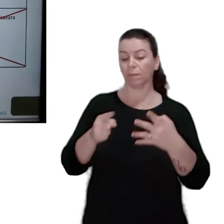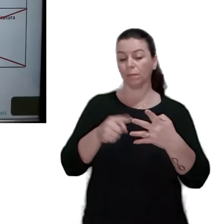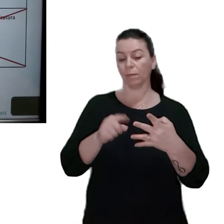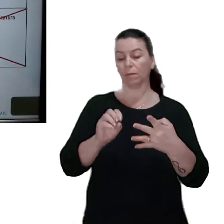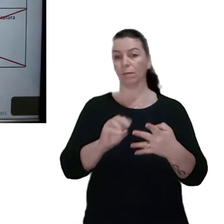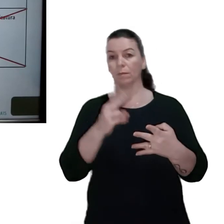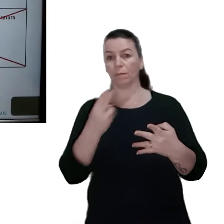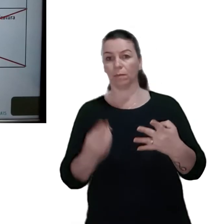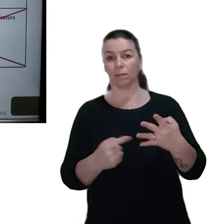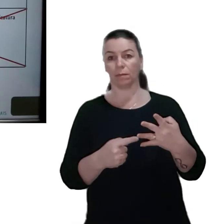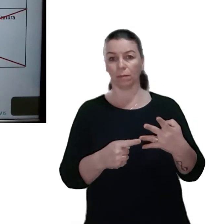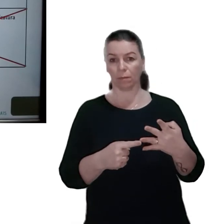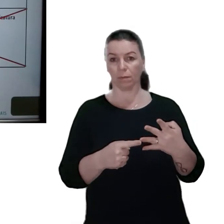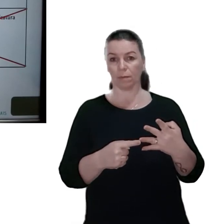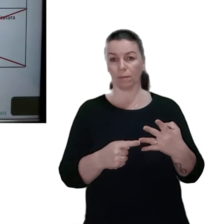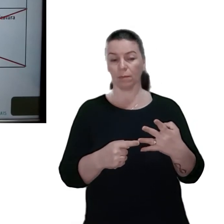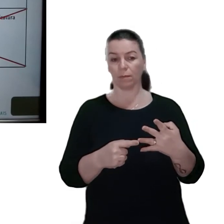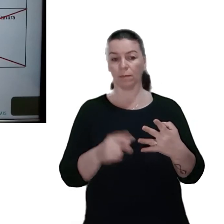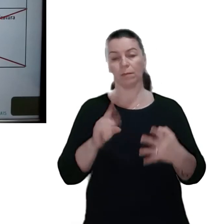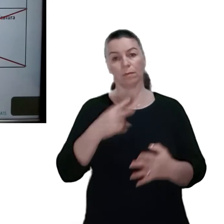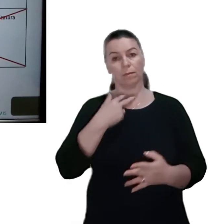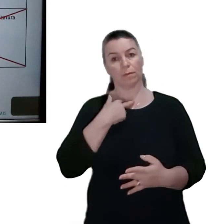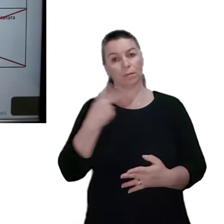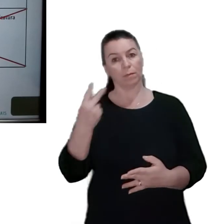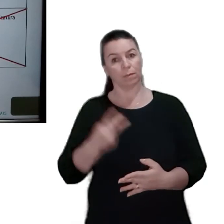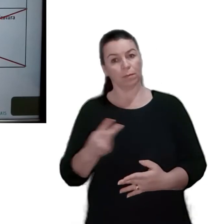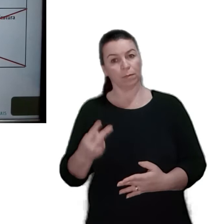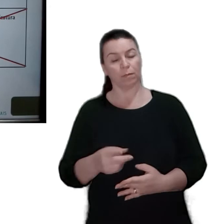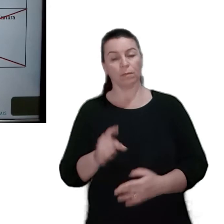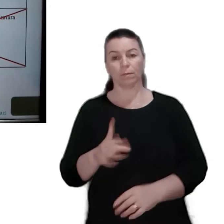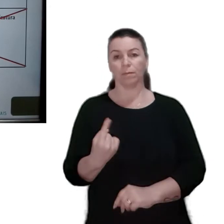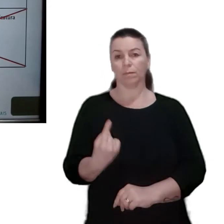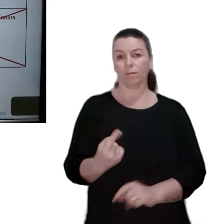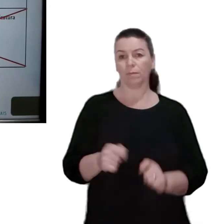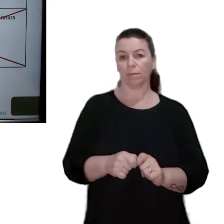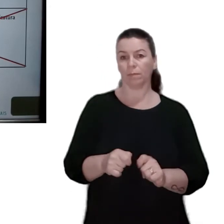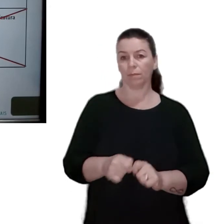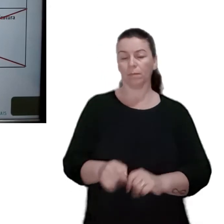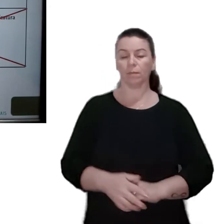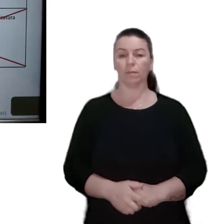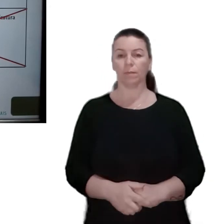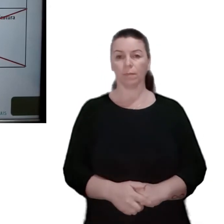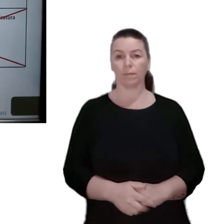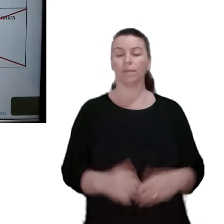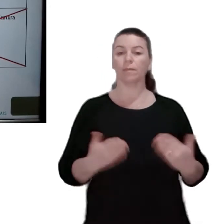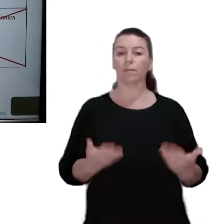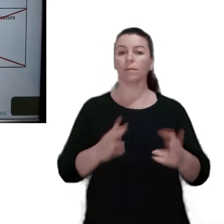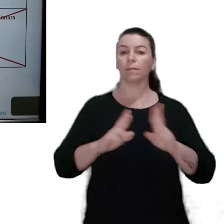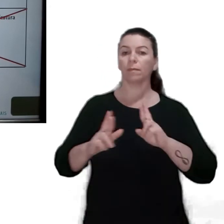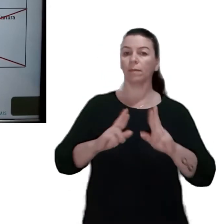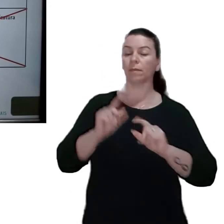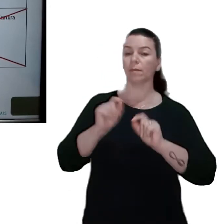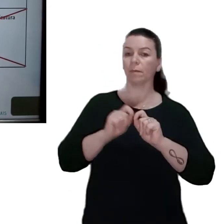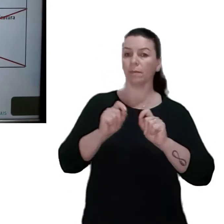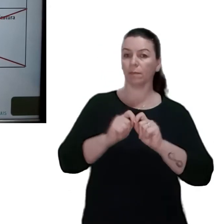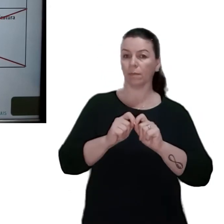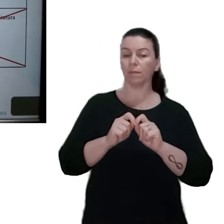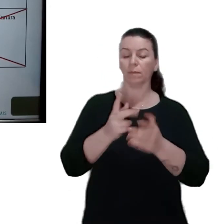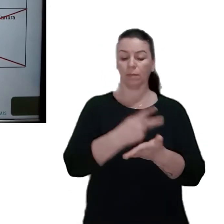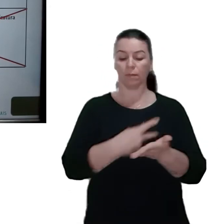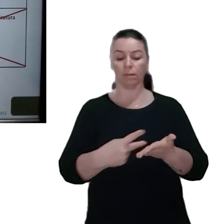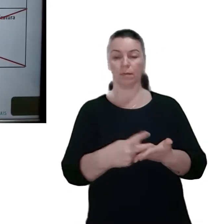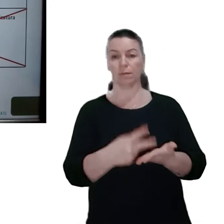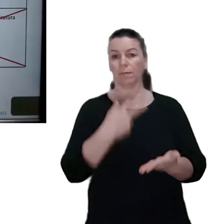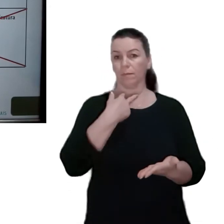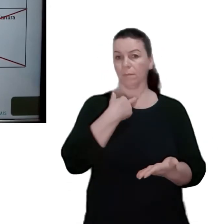ou pode ser Carlos. Só não pode ser os dois, que somente um fez a caricatura. Então, em relação a quem fez a caricatura, não